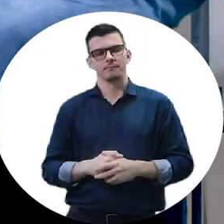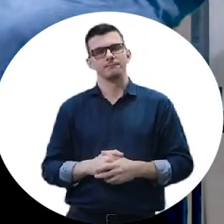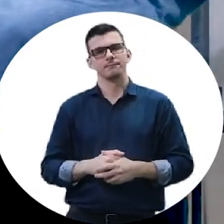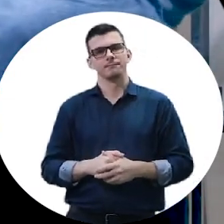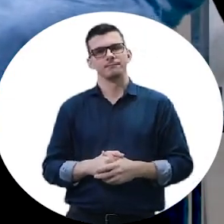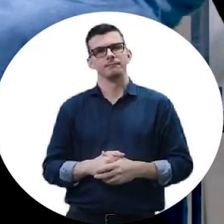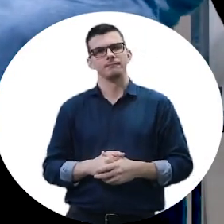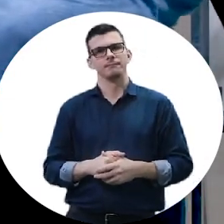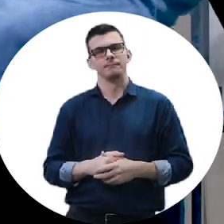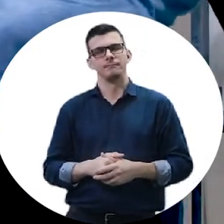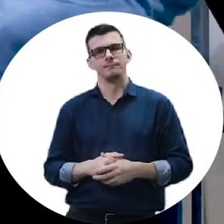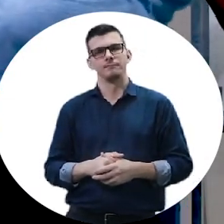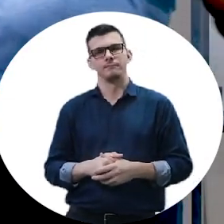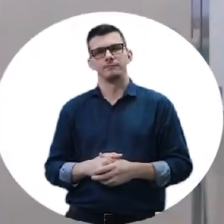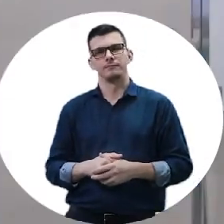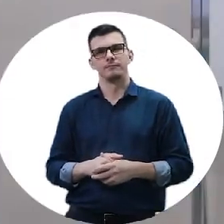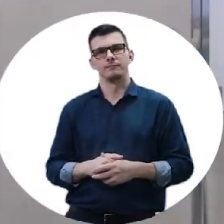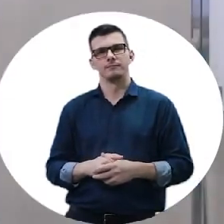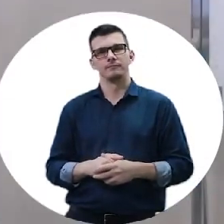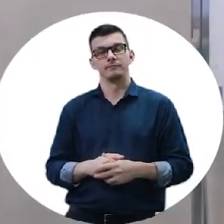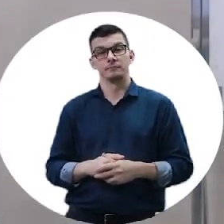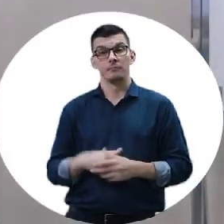aceleração. Essa aqui é a equação 1.